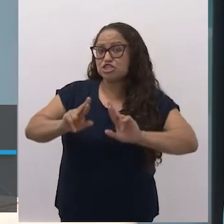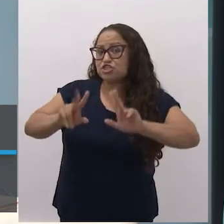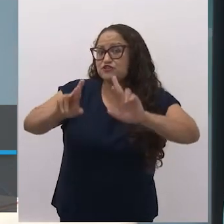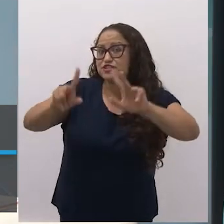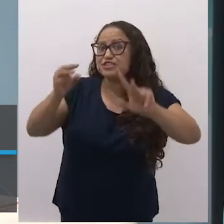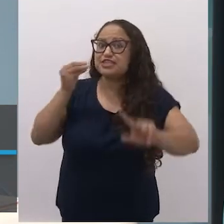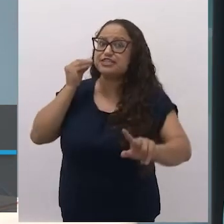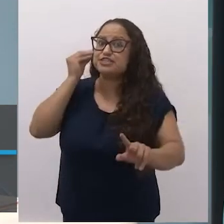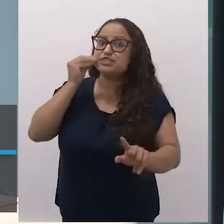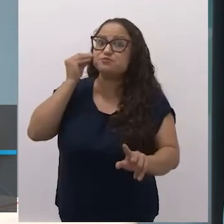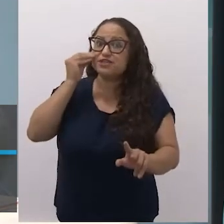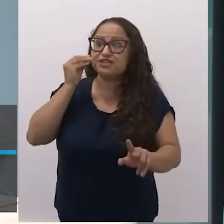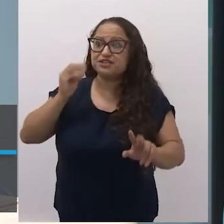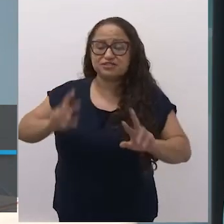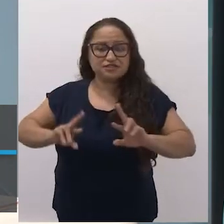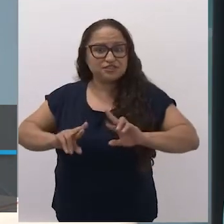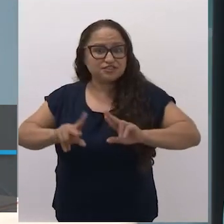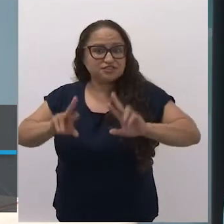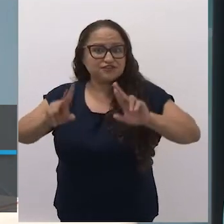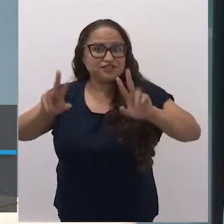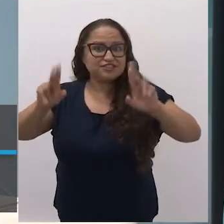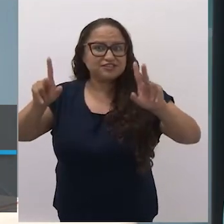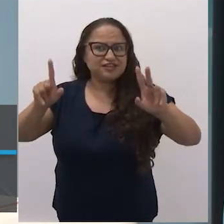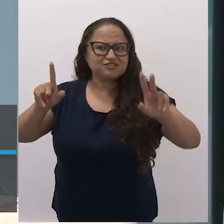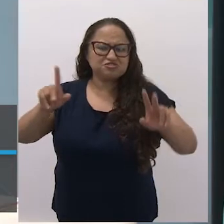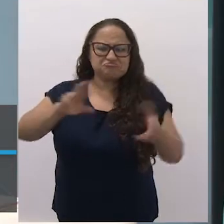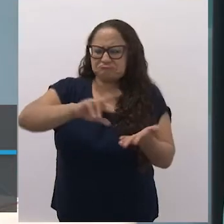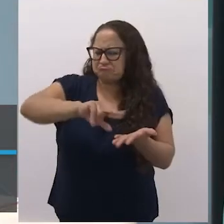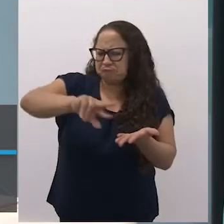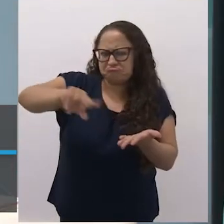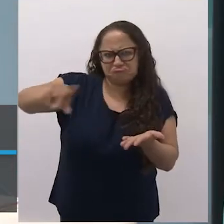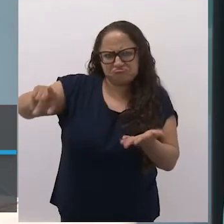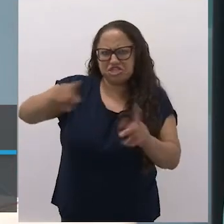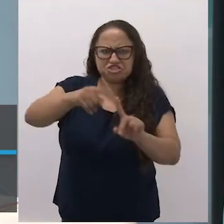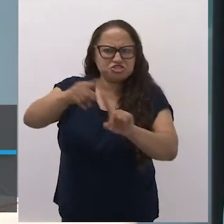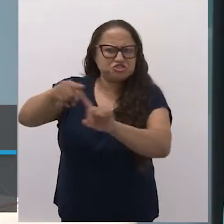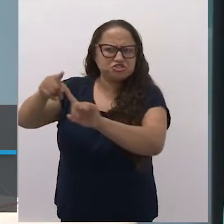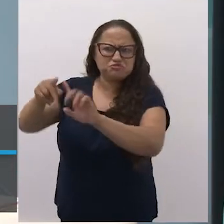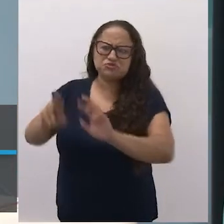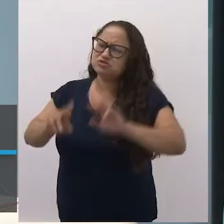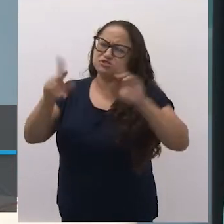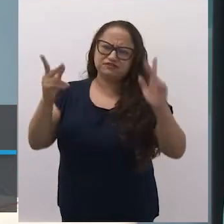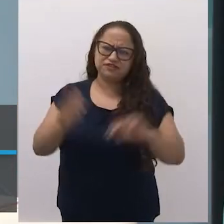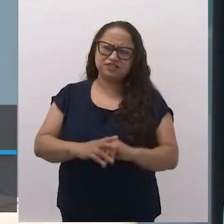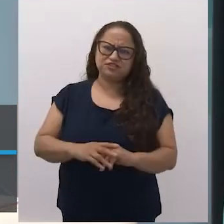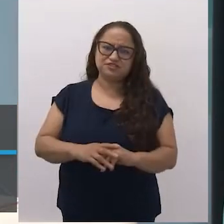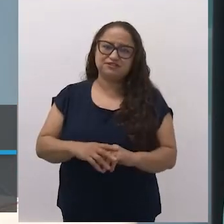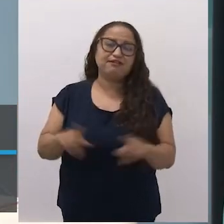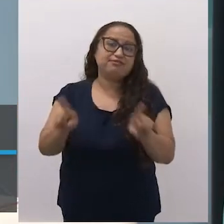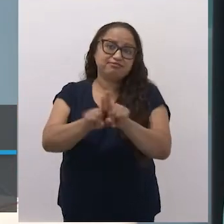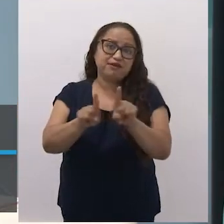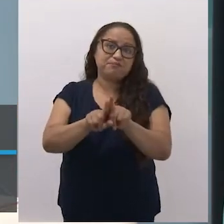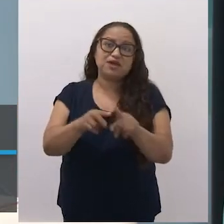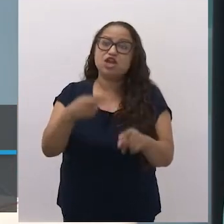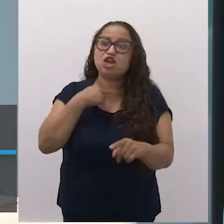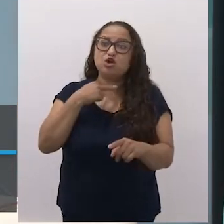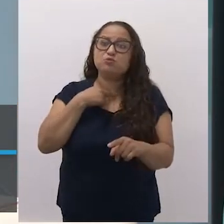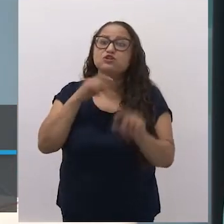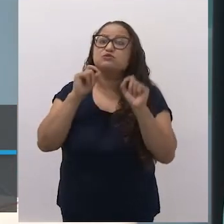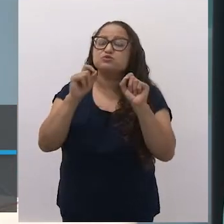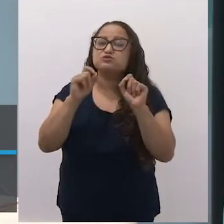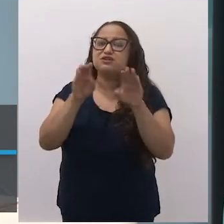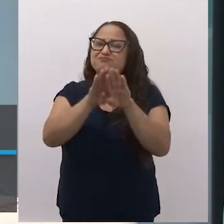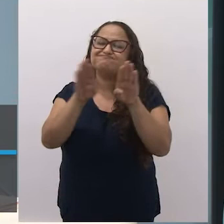experiências, inúmeros tipos de diversidades. E também não podemos não deixar de destacar a desigualdade